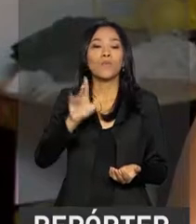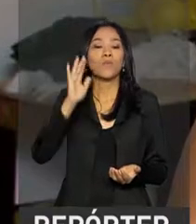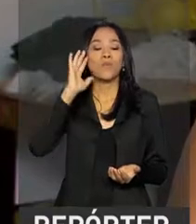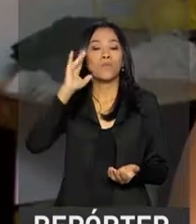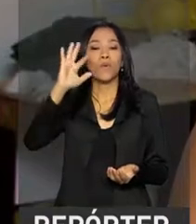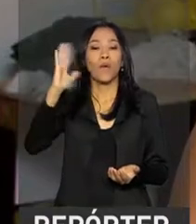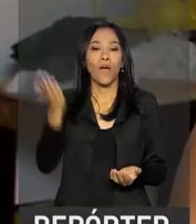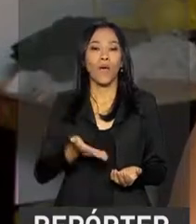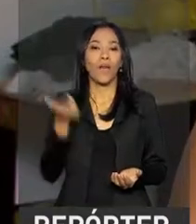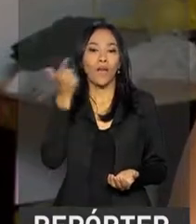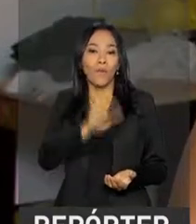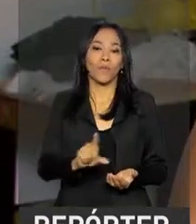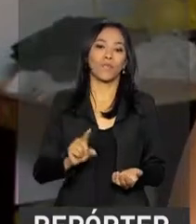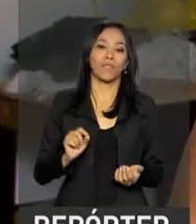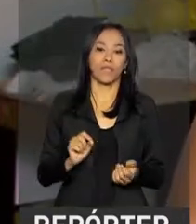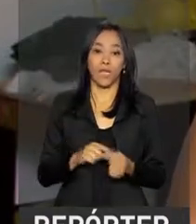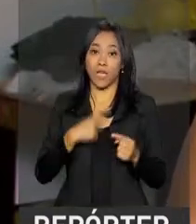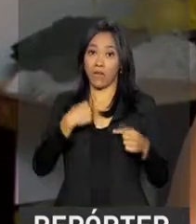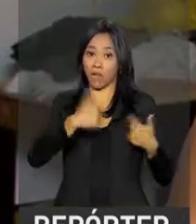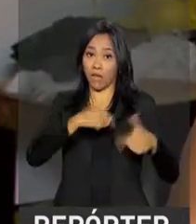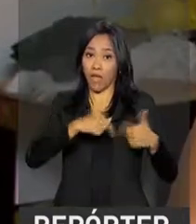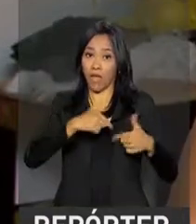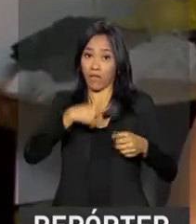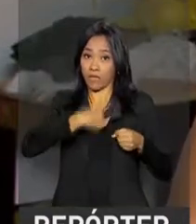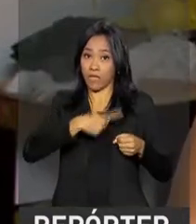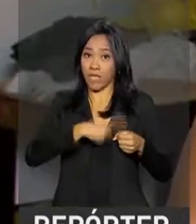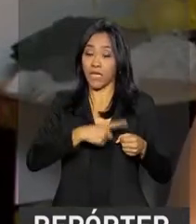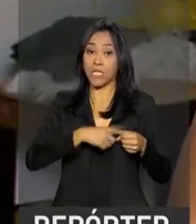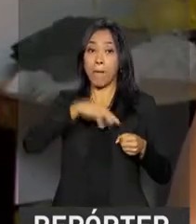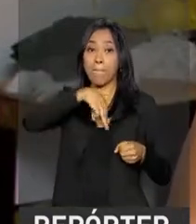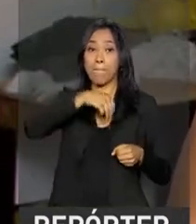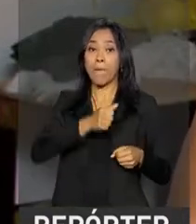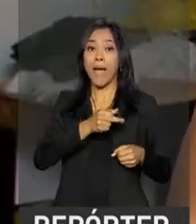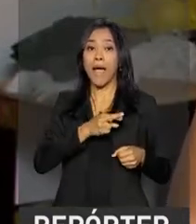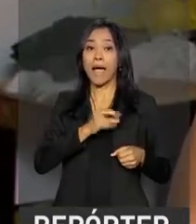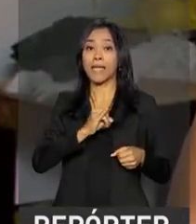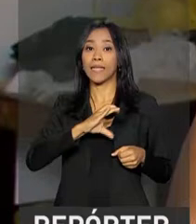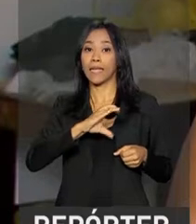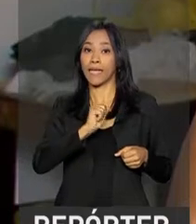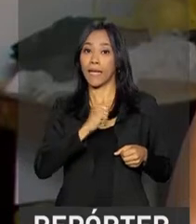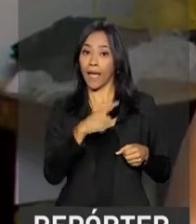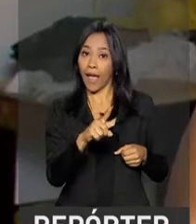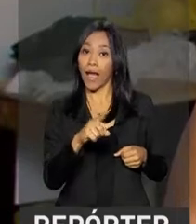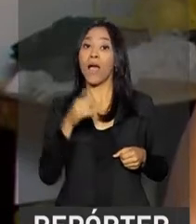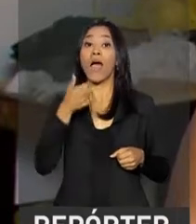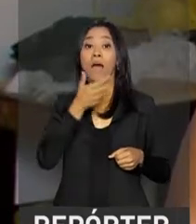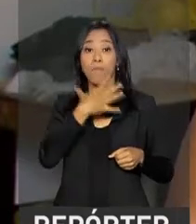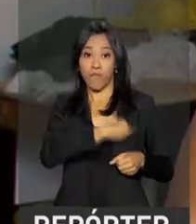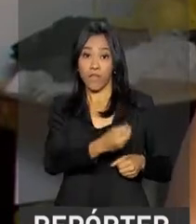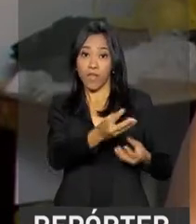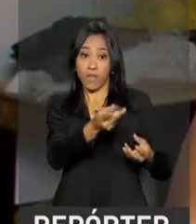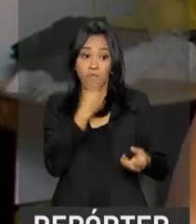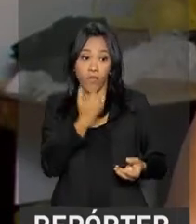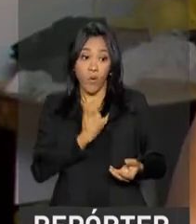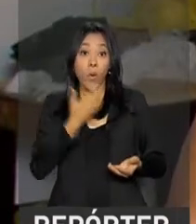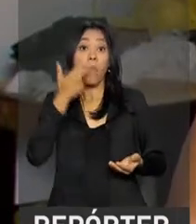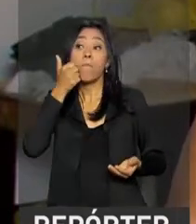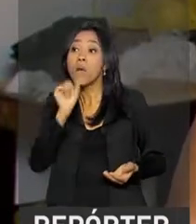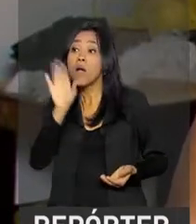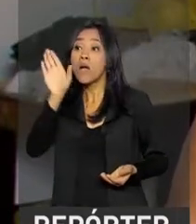tava trabalhando lá em Maricá. Minha filha ligou, mãe, chegou uma carta para você para aqui. Eu falei, meu